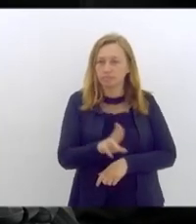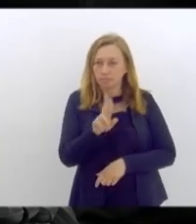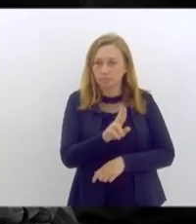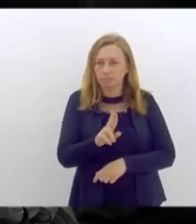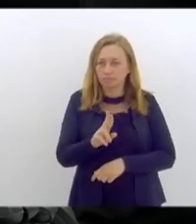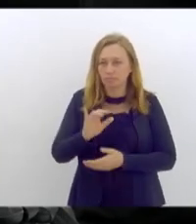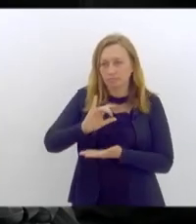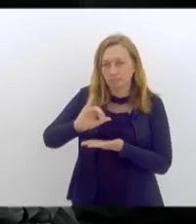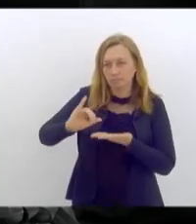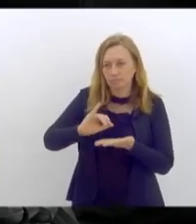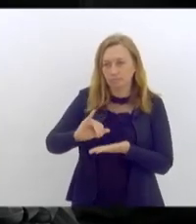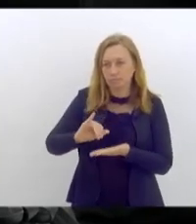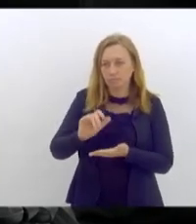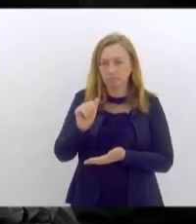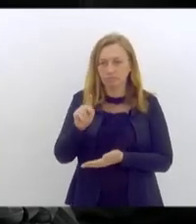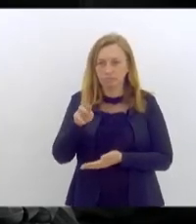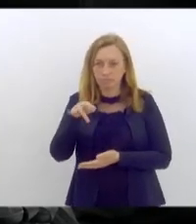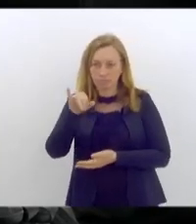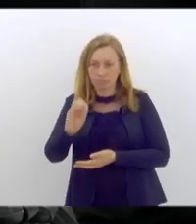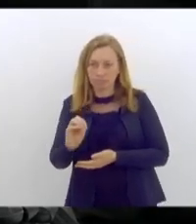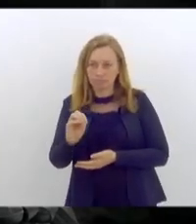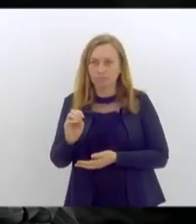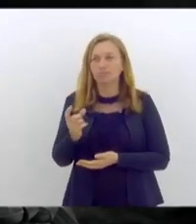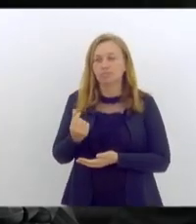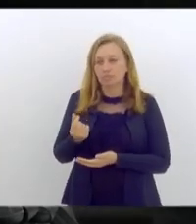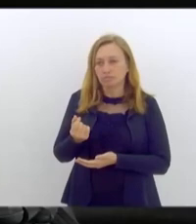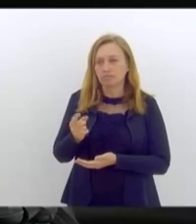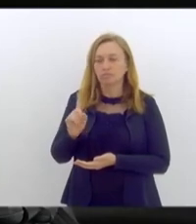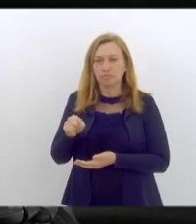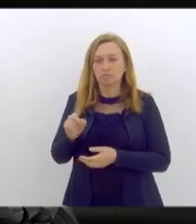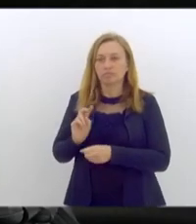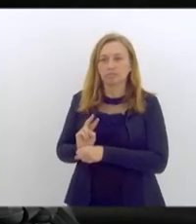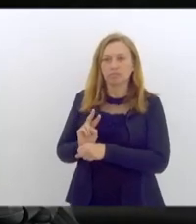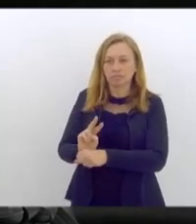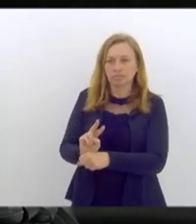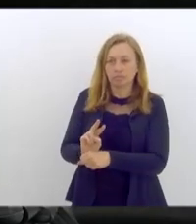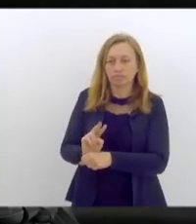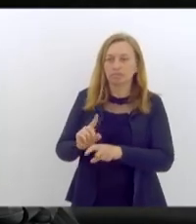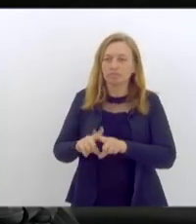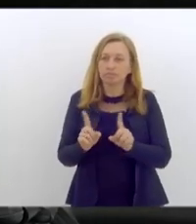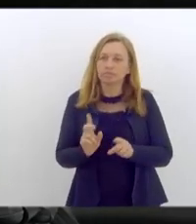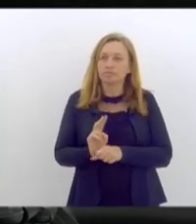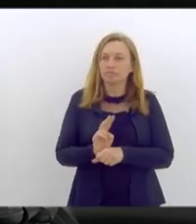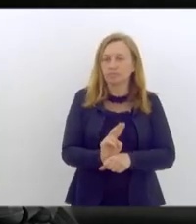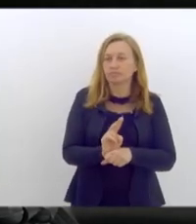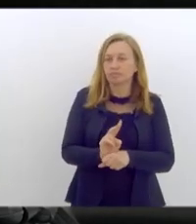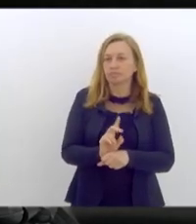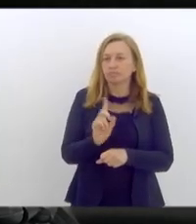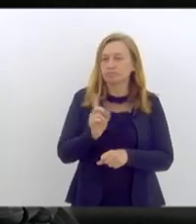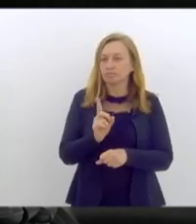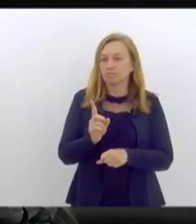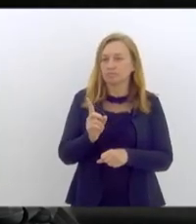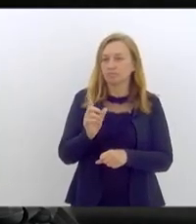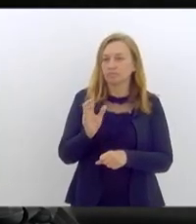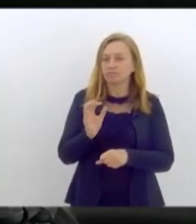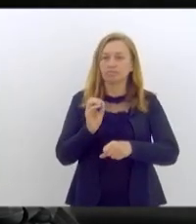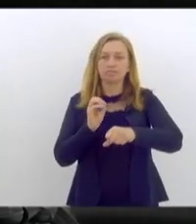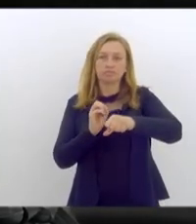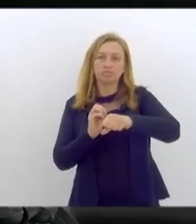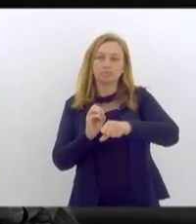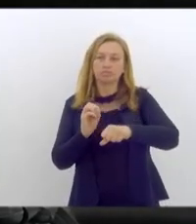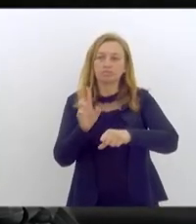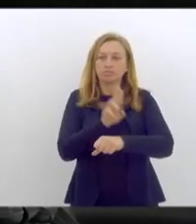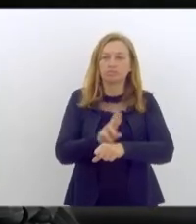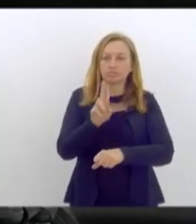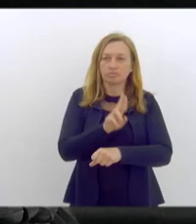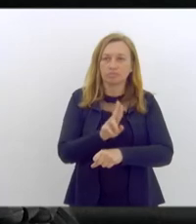para capitalização da grilio essa utilização ela é para fazer empréstimos só que empréstimos Que não serão feitos por meio do fundo serão feitos por